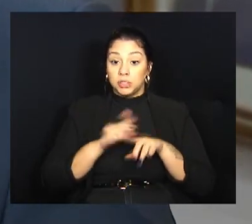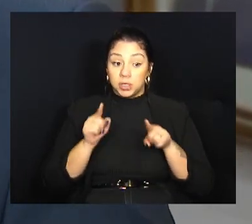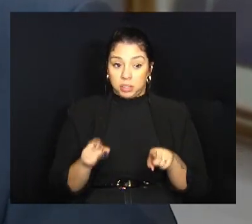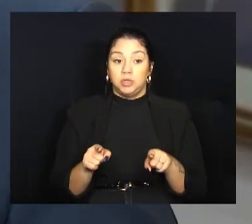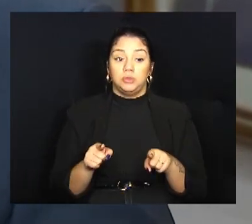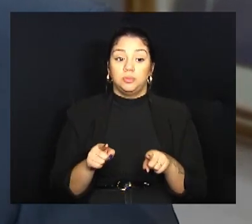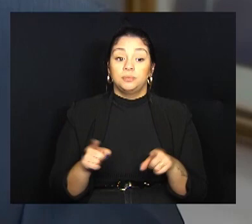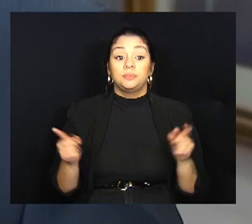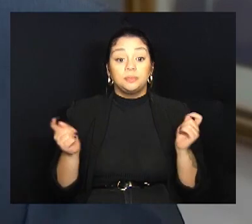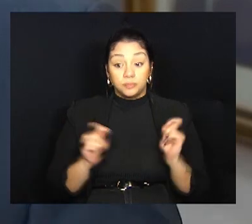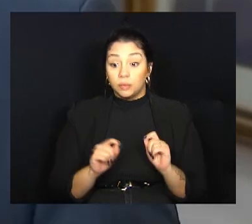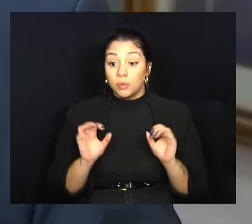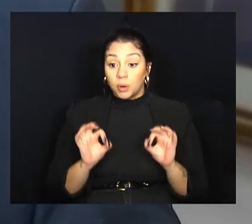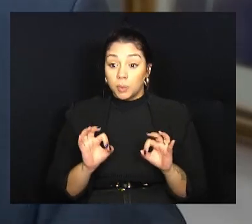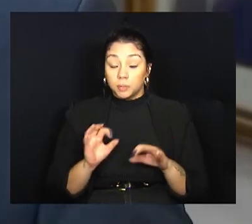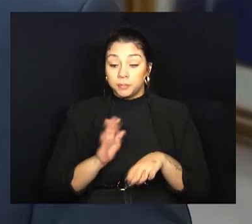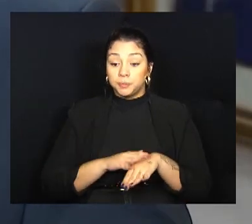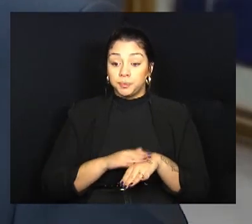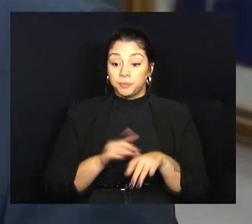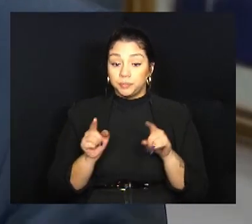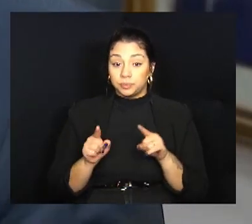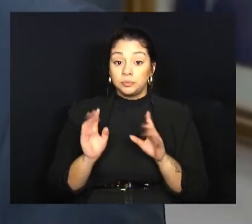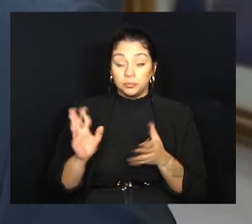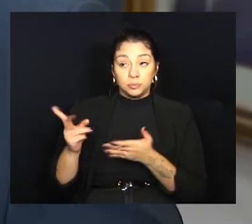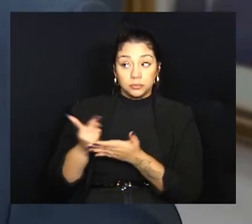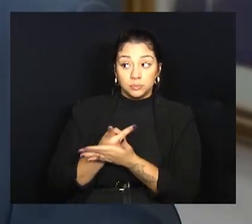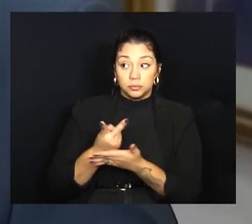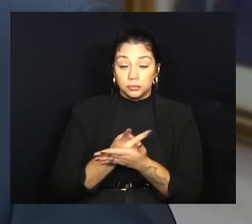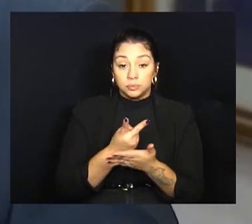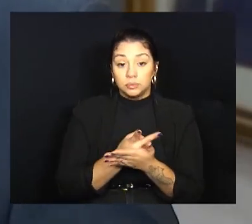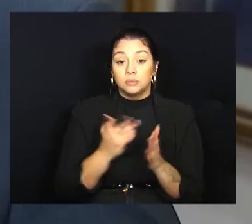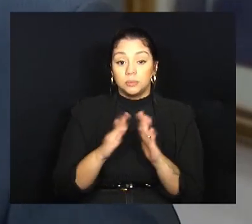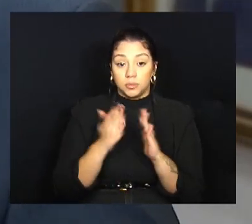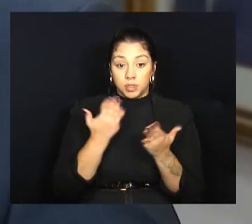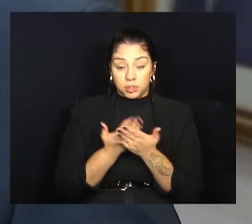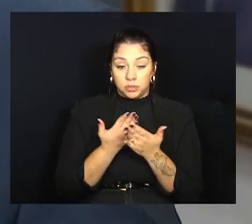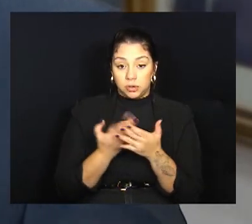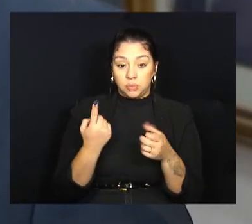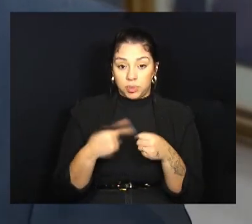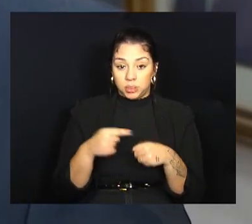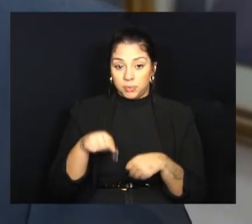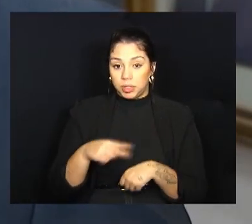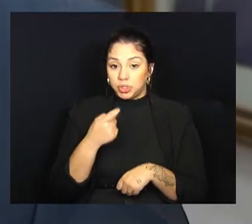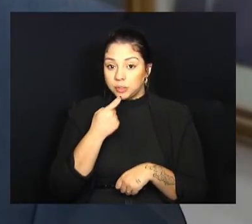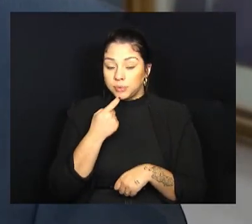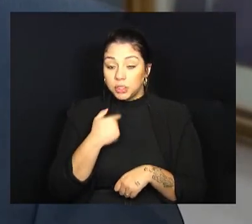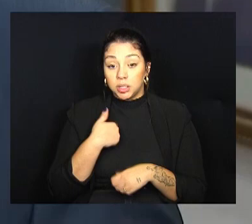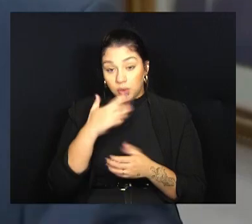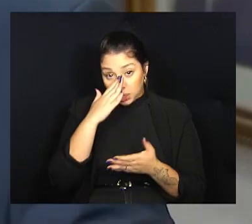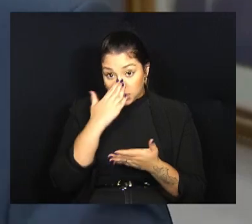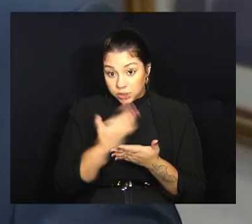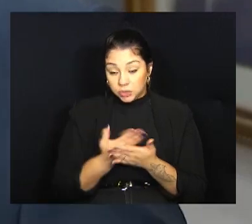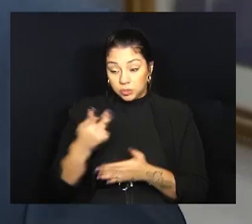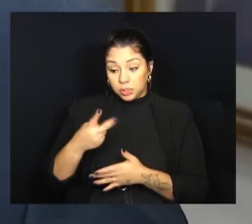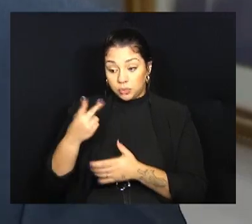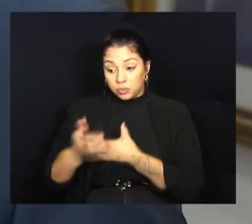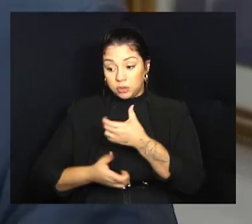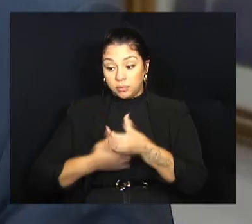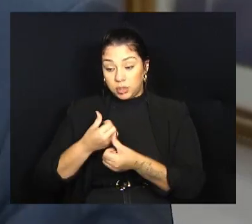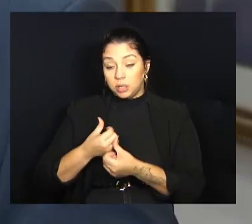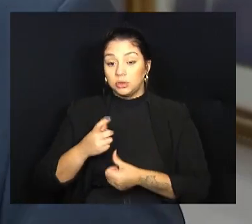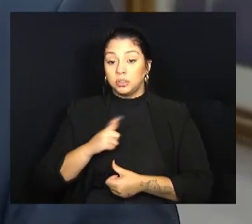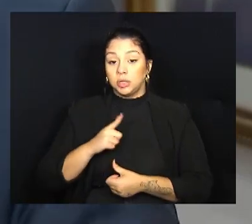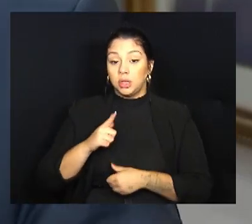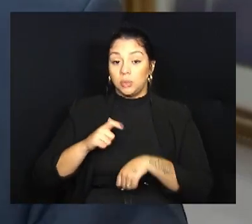é possível realizar isso. Já vem acontecendo hoje nas escolas do município de Campinas, e eu acredito que o segundo semestre será um